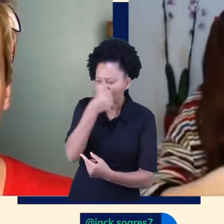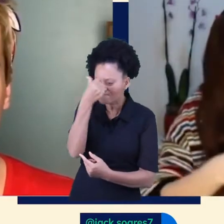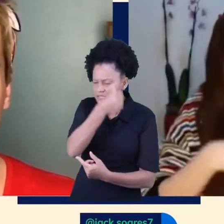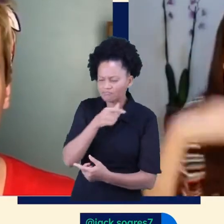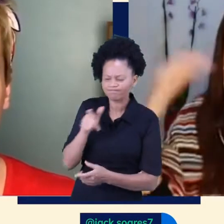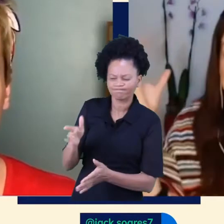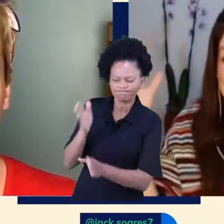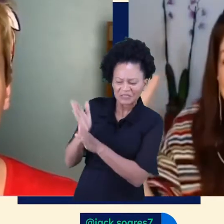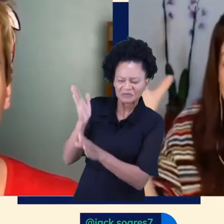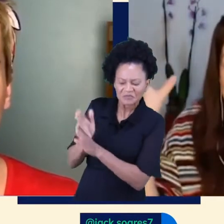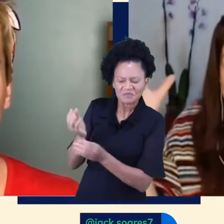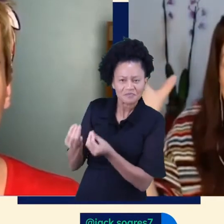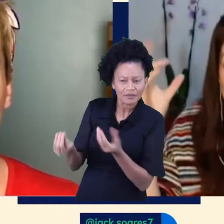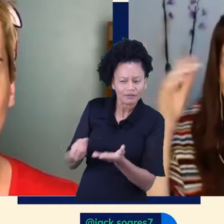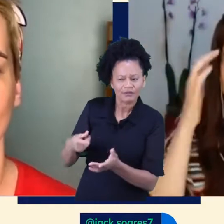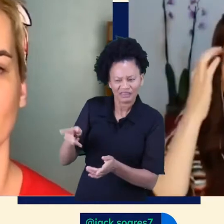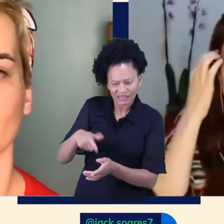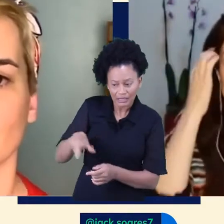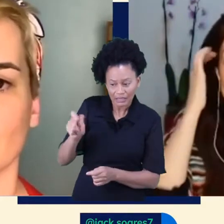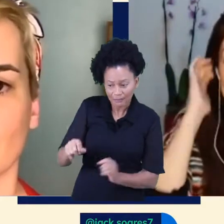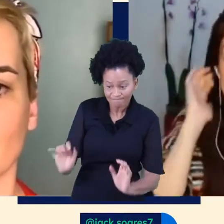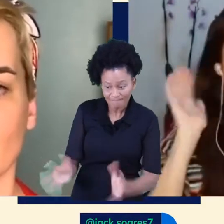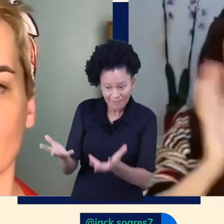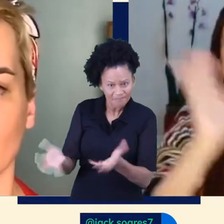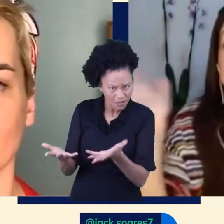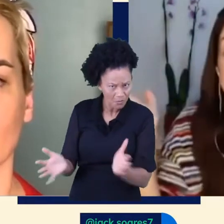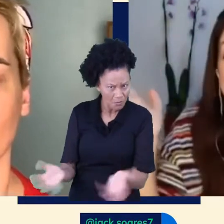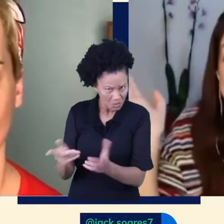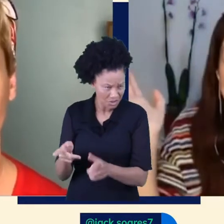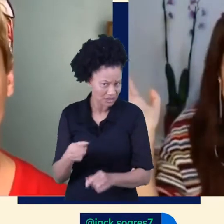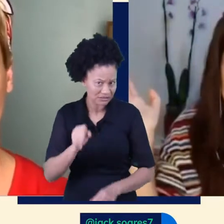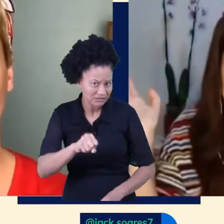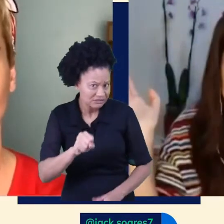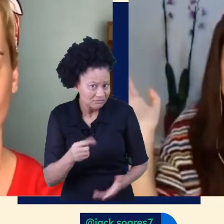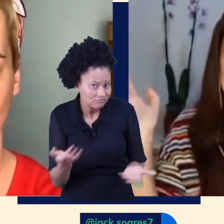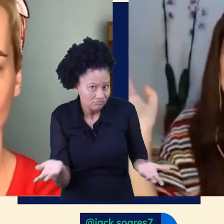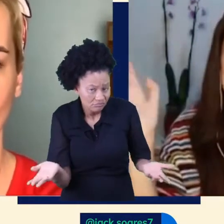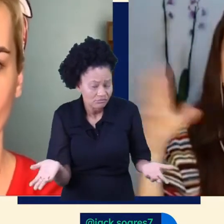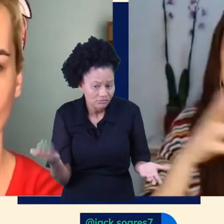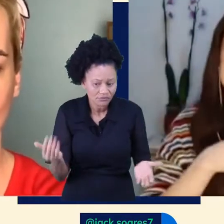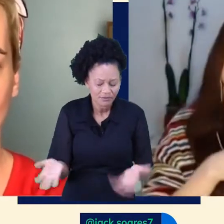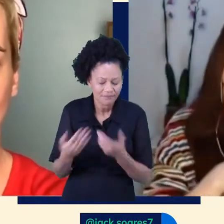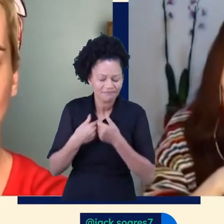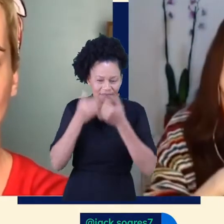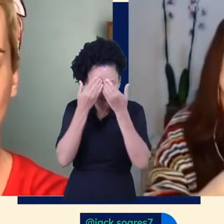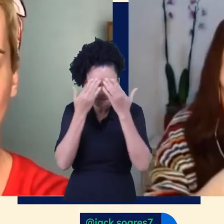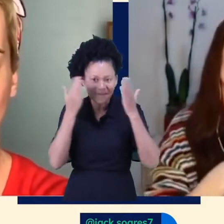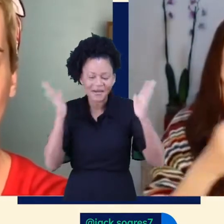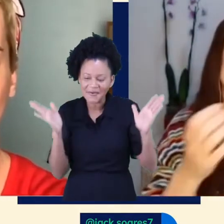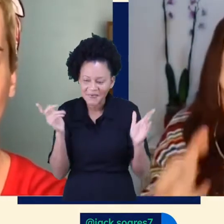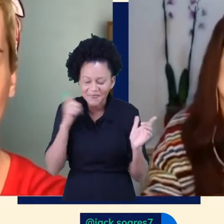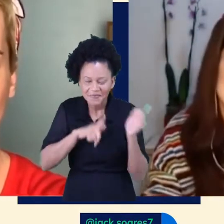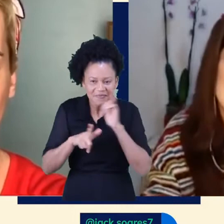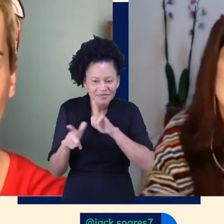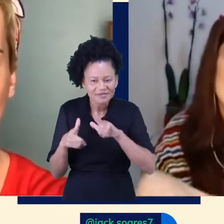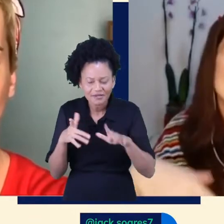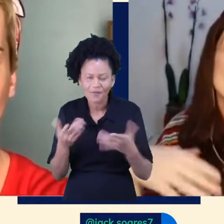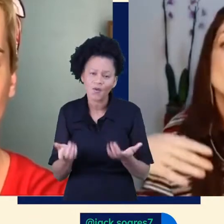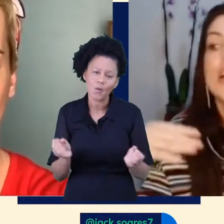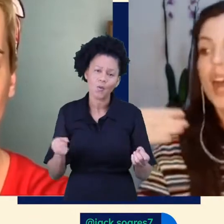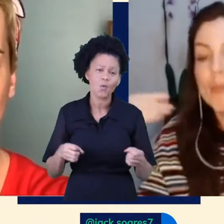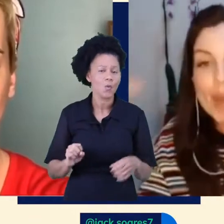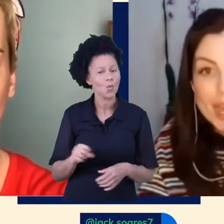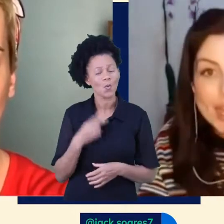menina expandir os seus planos de vida, né? Ou você está sempre dando o brinquedo